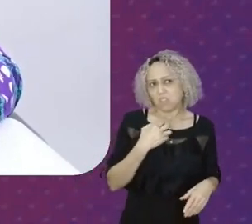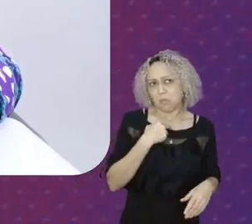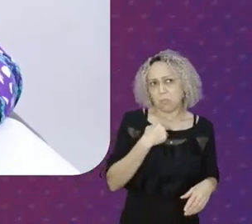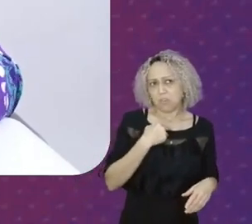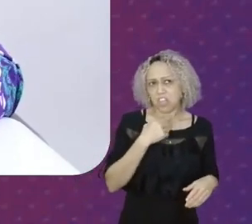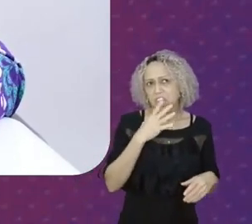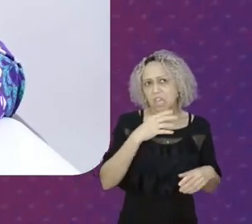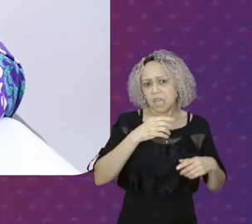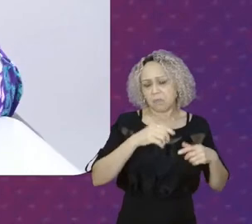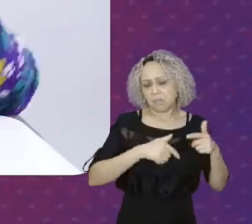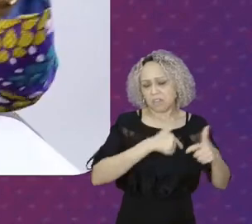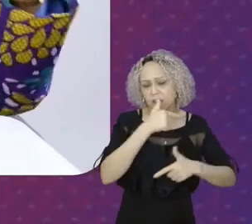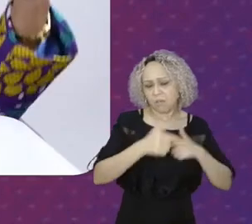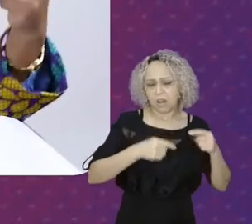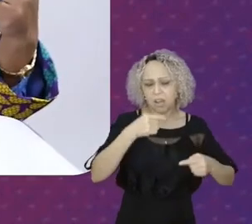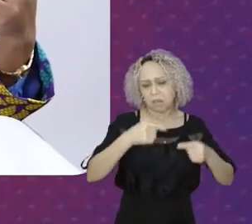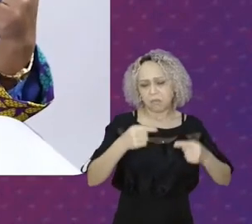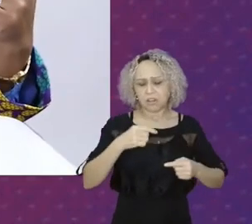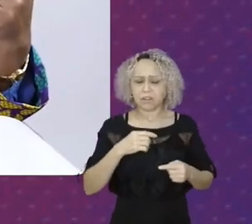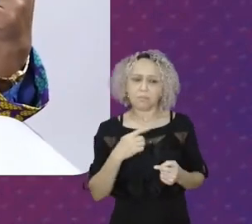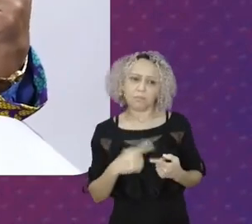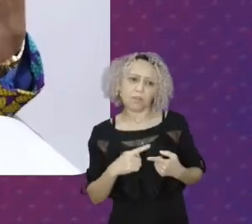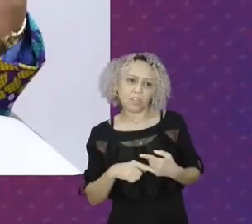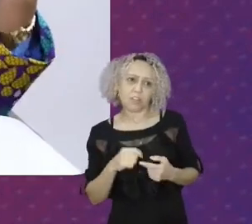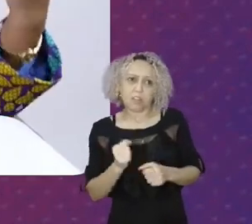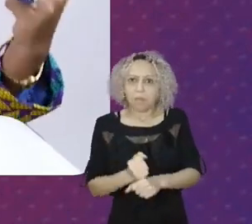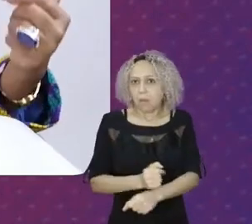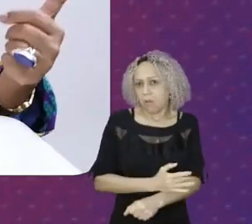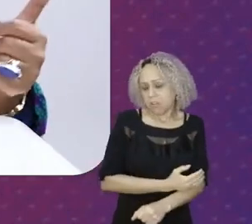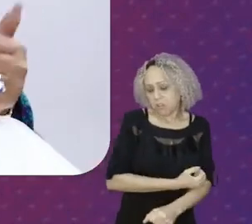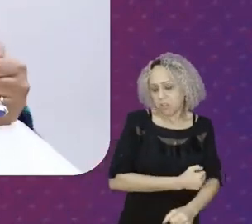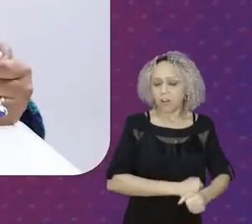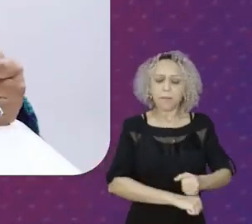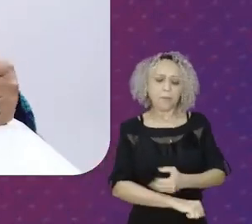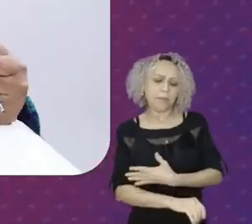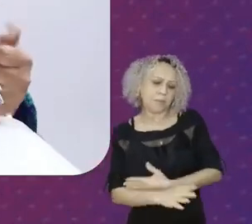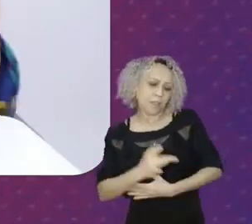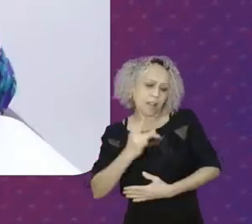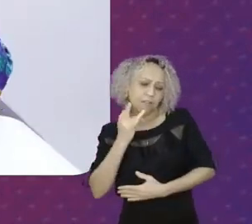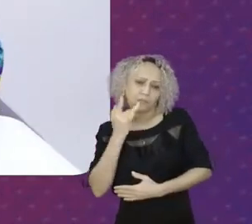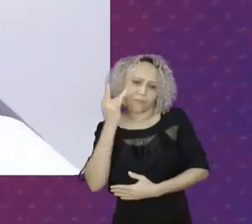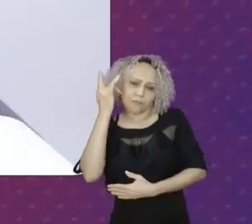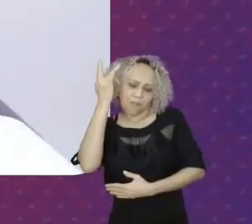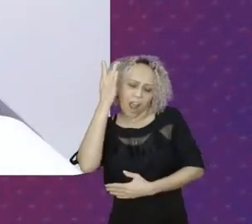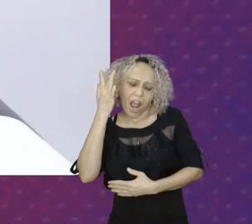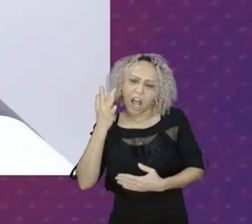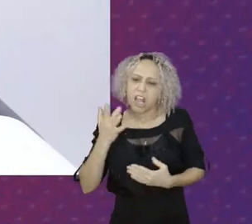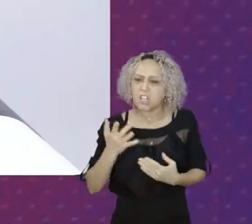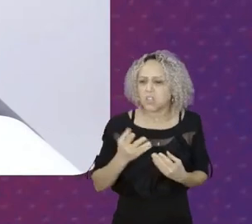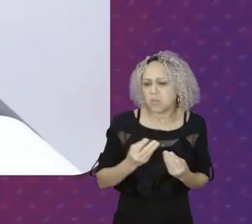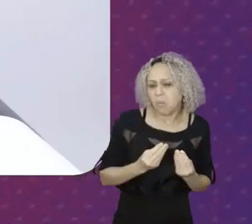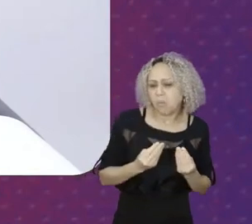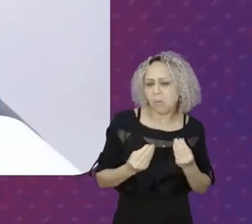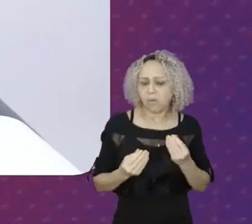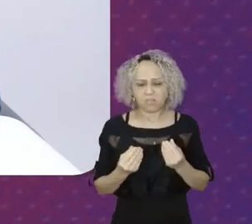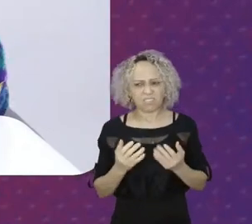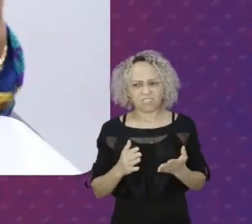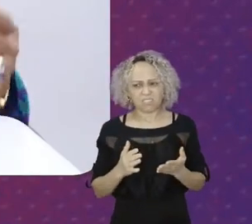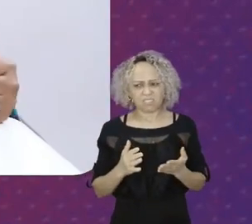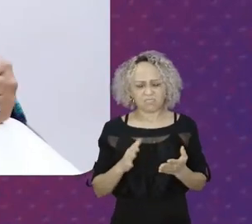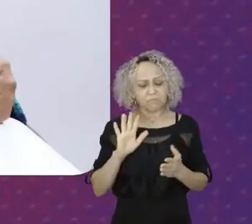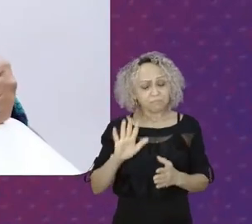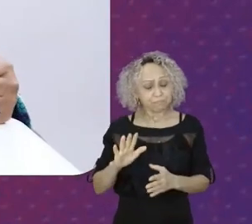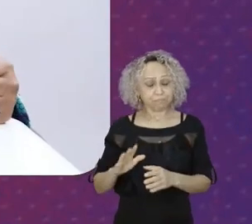coisa somos histéricas, a gente ouve isso o tempo todo na Câmara dos Deputados, né? Que tem